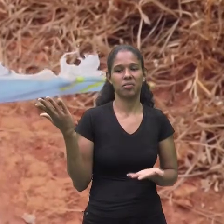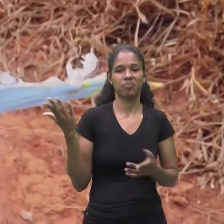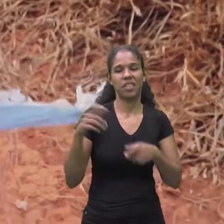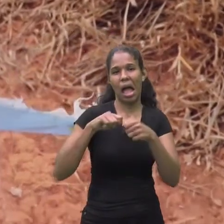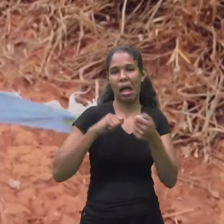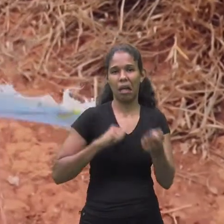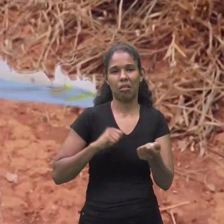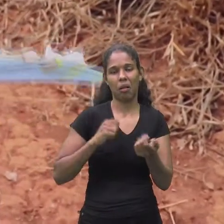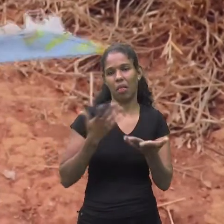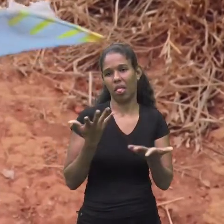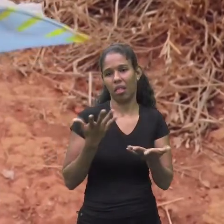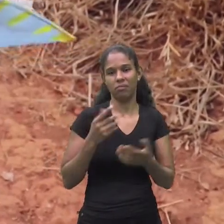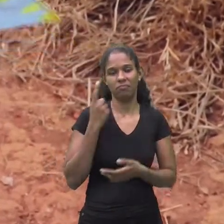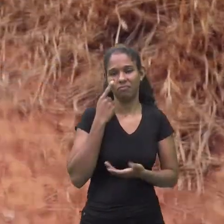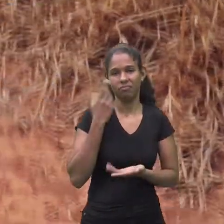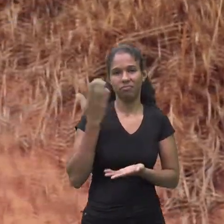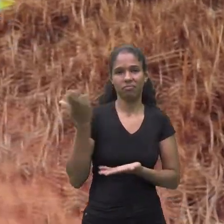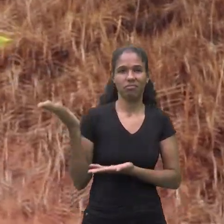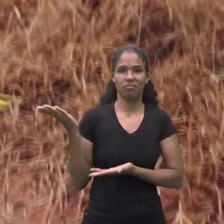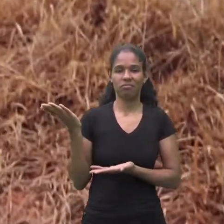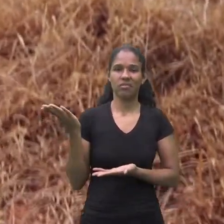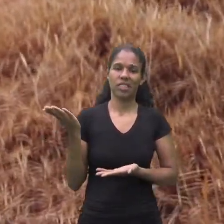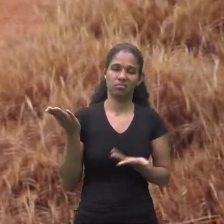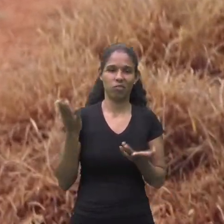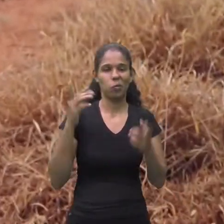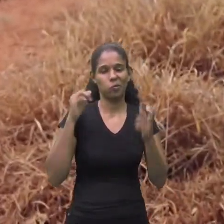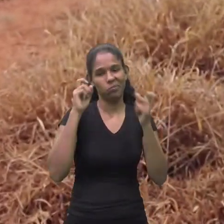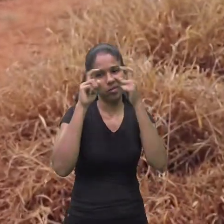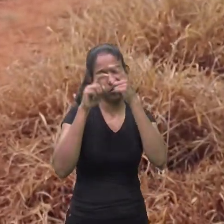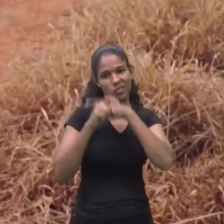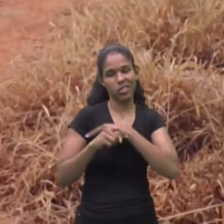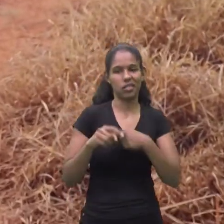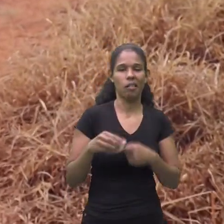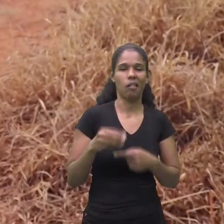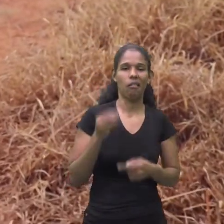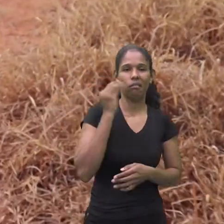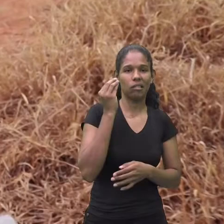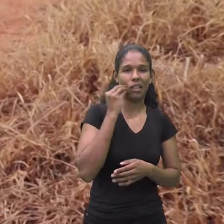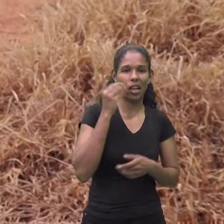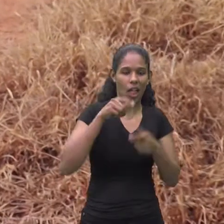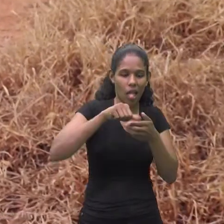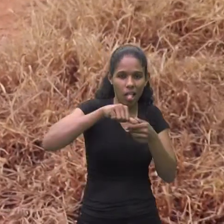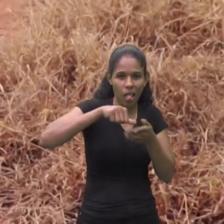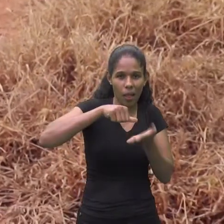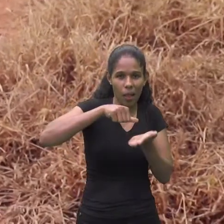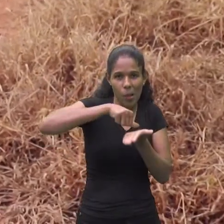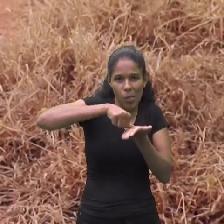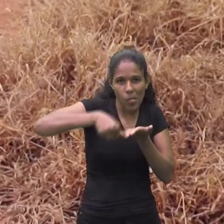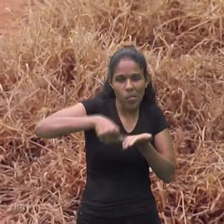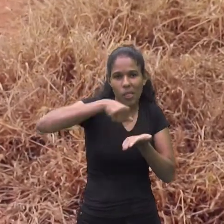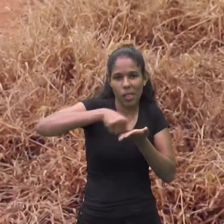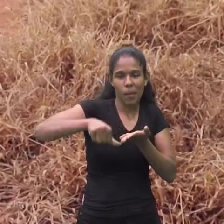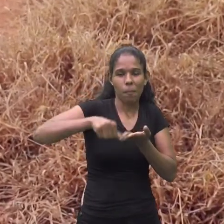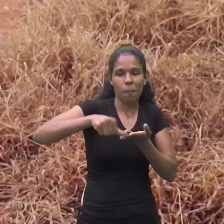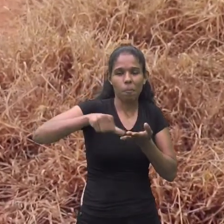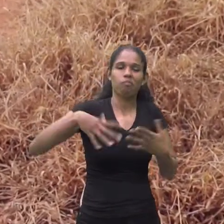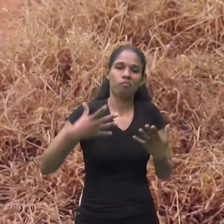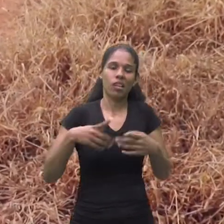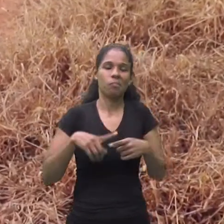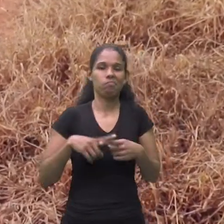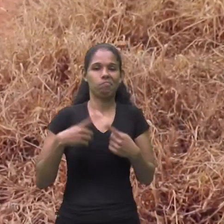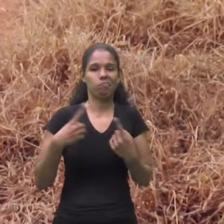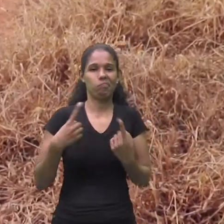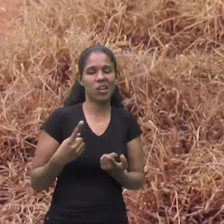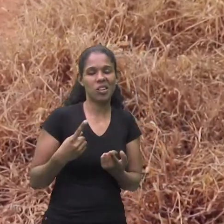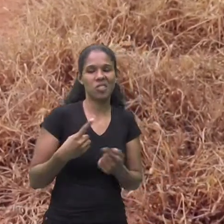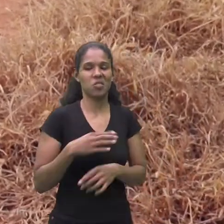Aí estraga, aí vai papel embora. Vai só a sacola. E o durex, mas dá pra reutilizar. Porque tem um bambu. E o bambu você